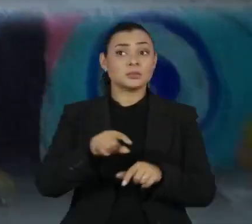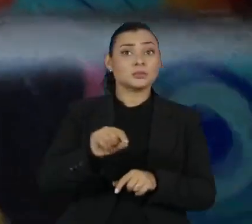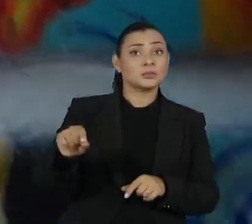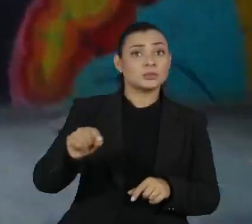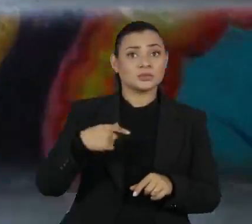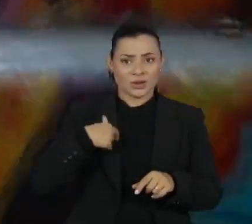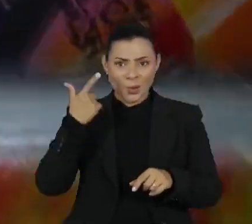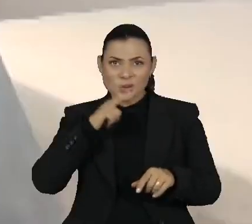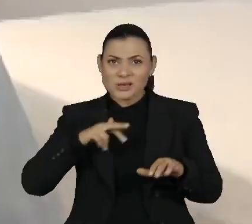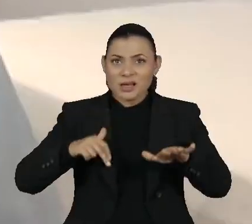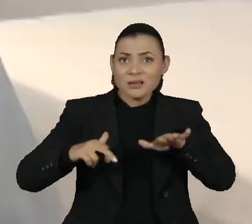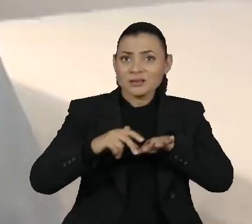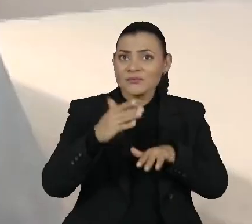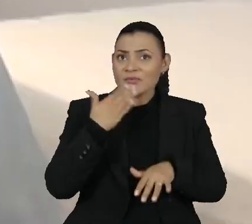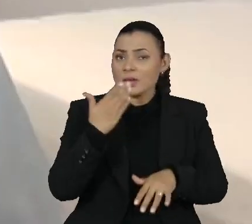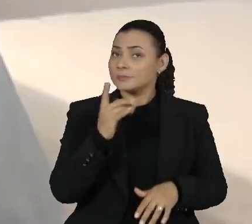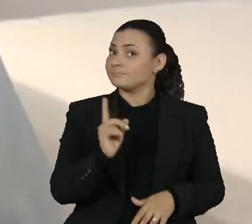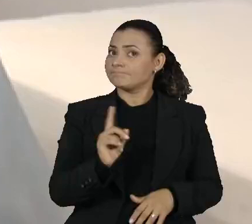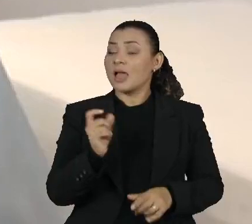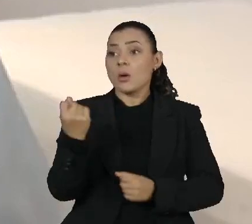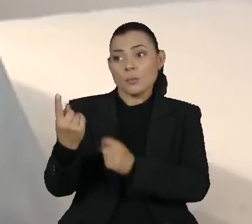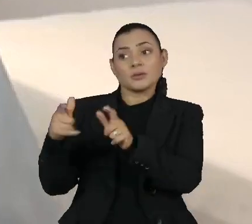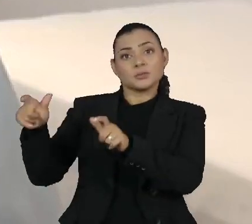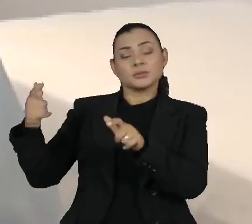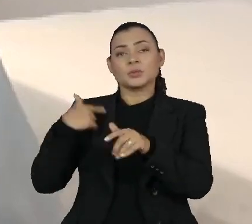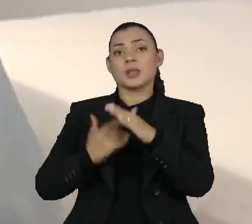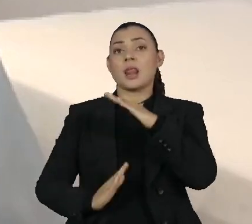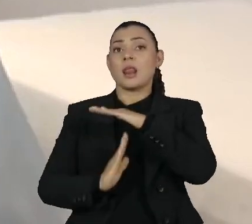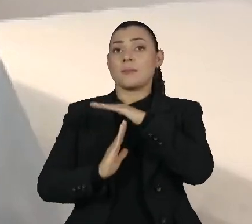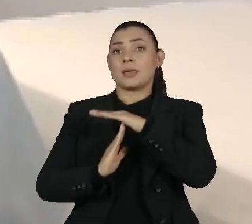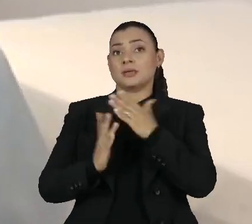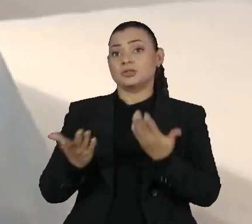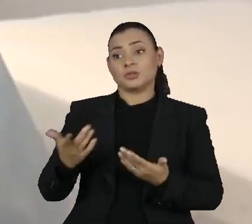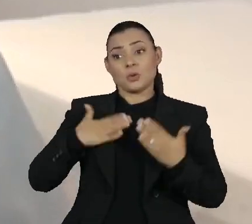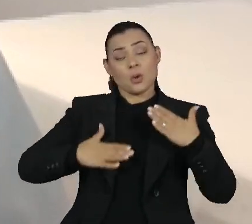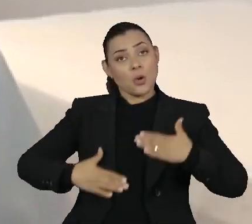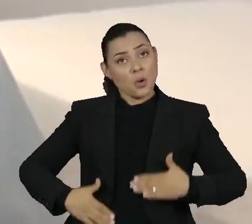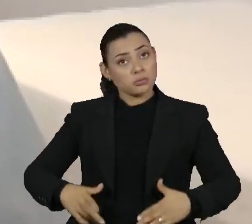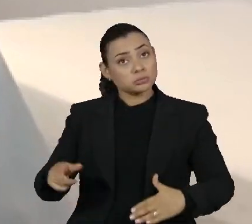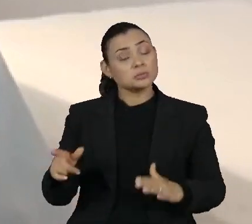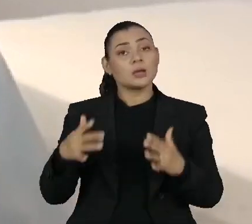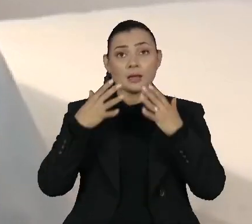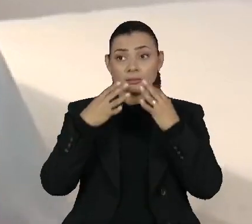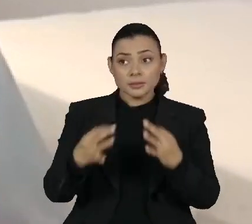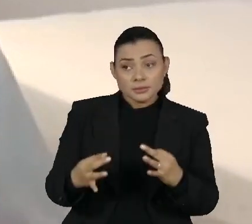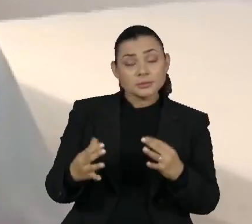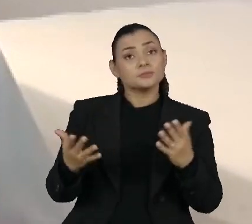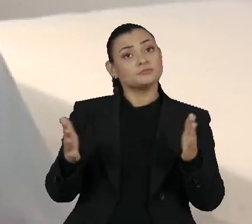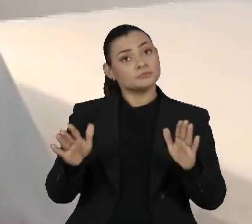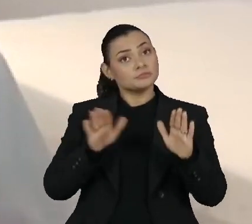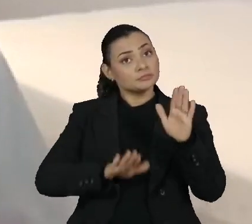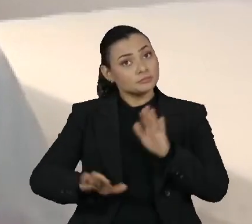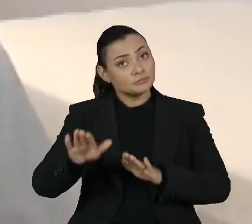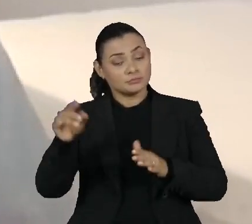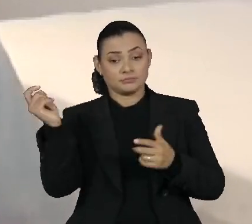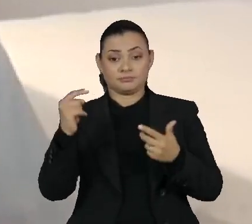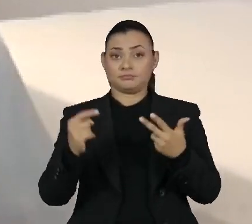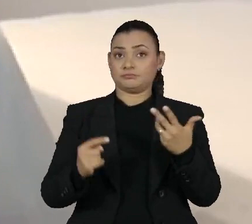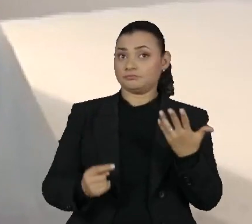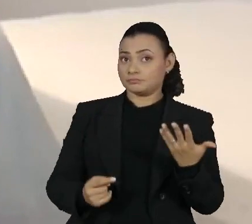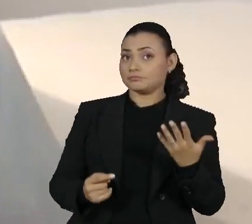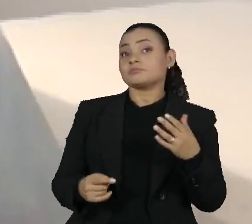preparo físico para isso tem pessoas que tem mais limites funcionais devido problemas articulares etc